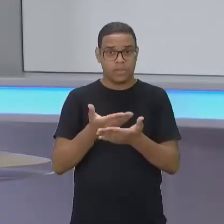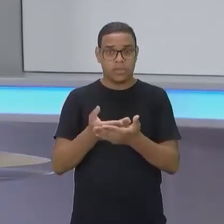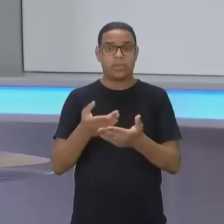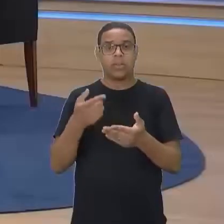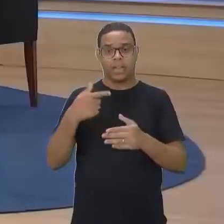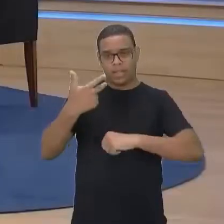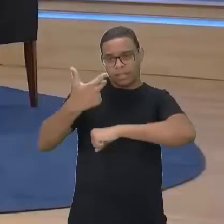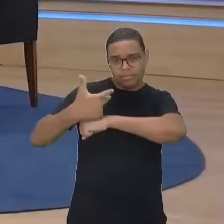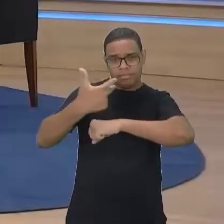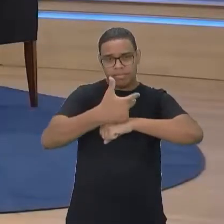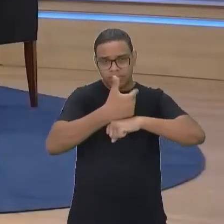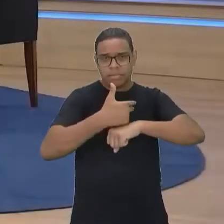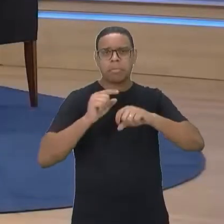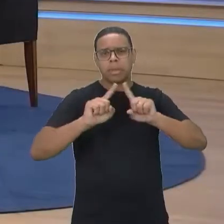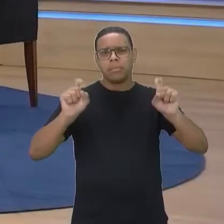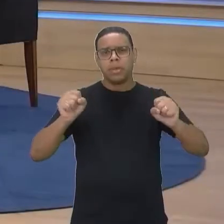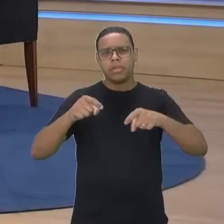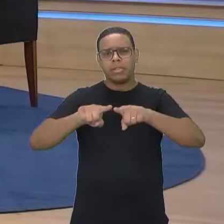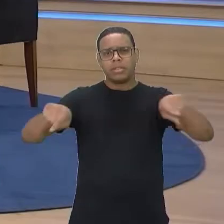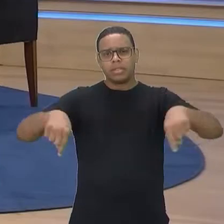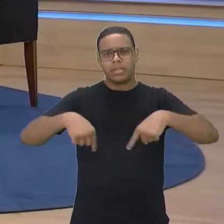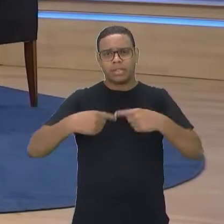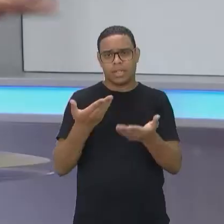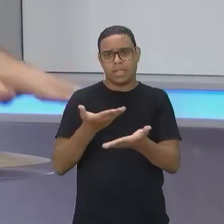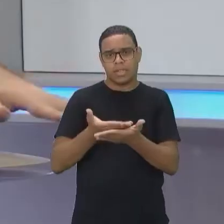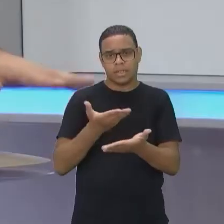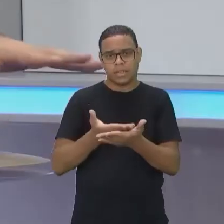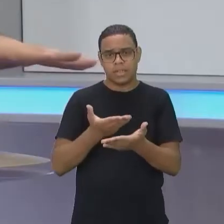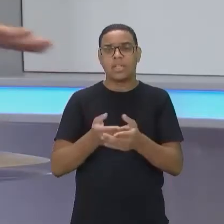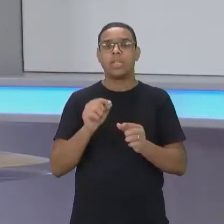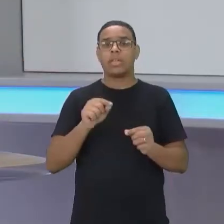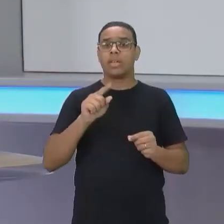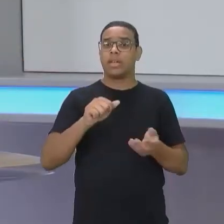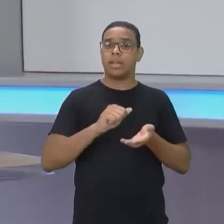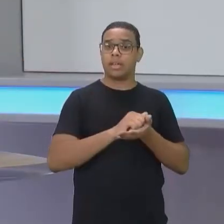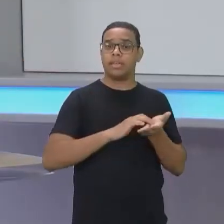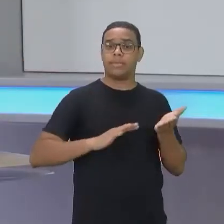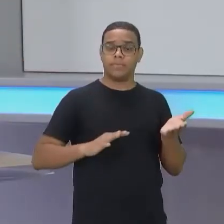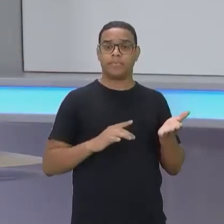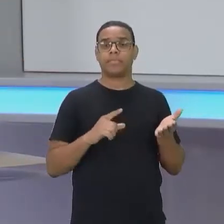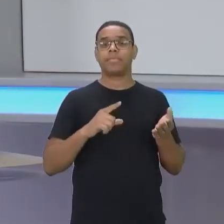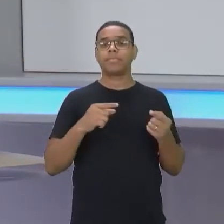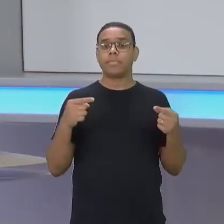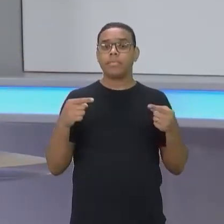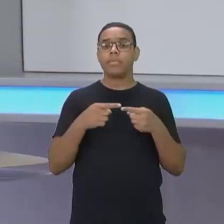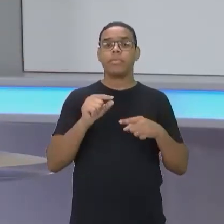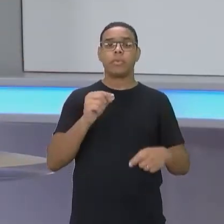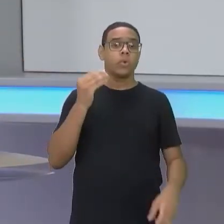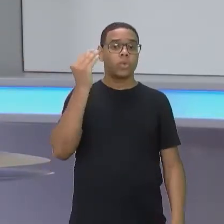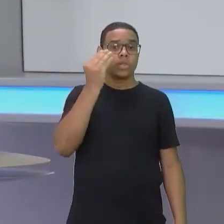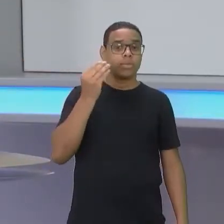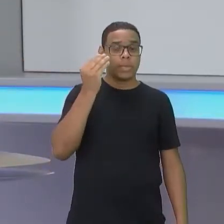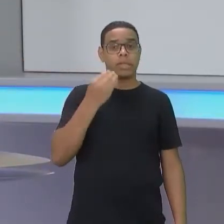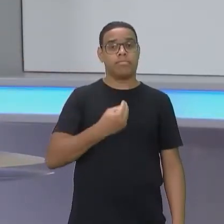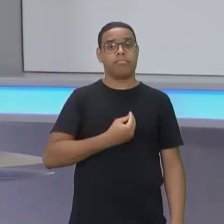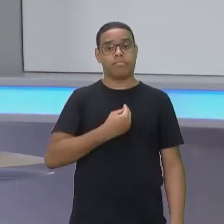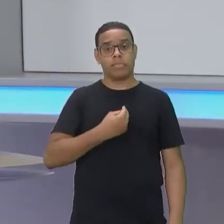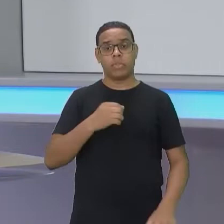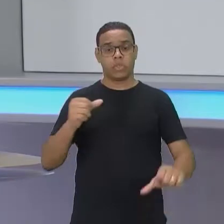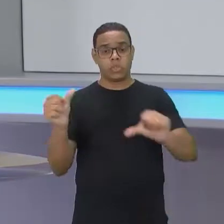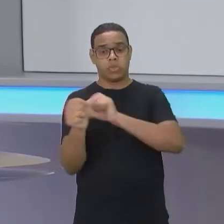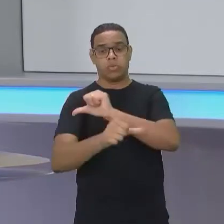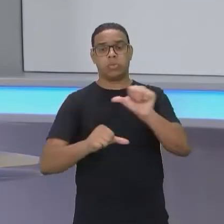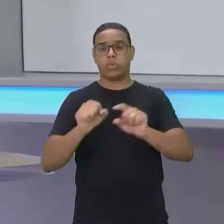estúdio e tal, mas pode ser a sala de aula também. Essa atividade, ela tem um pouco da experiência, da vivência de uma